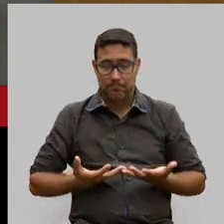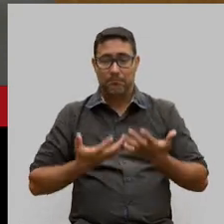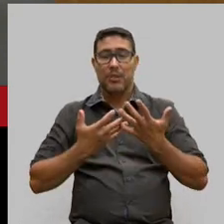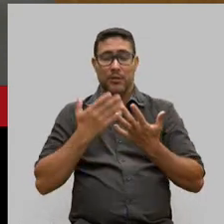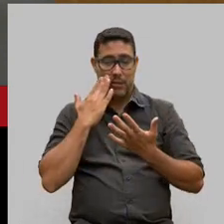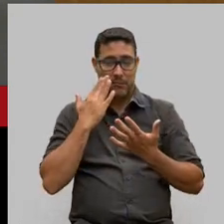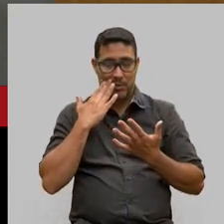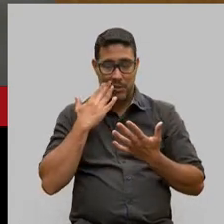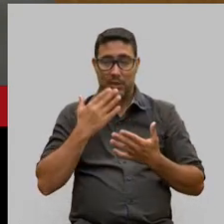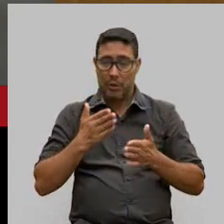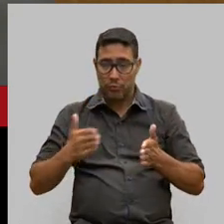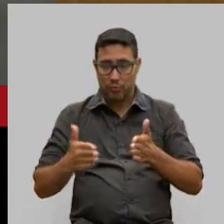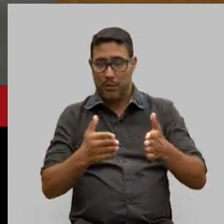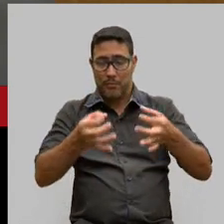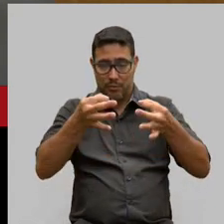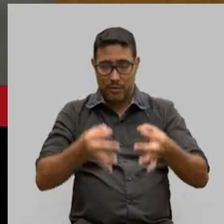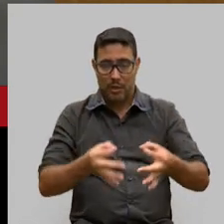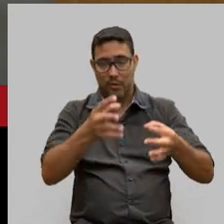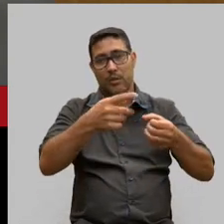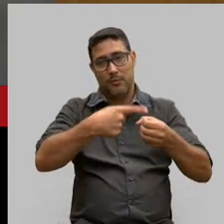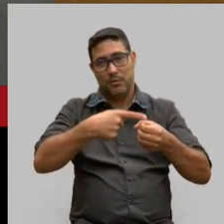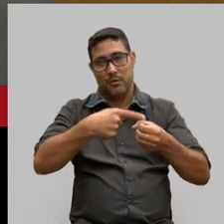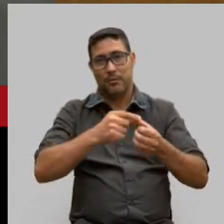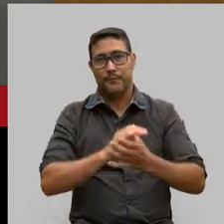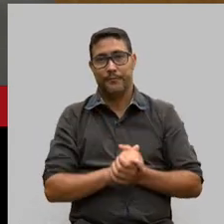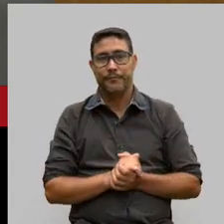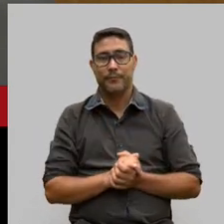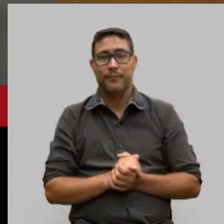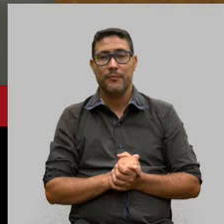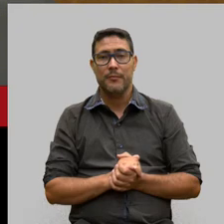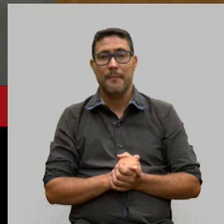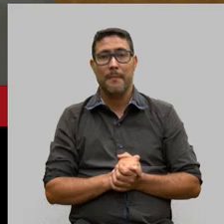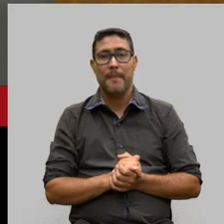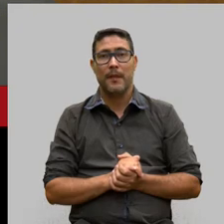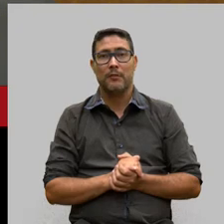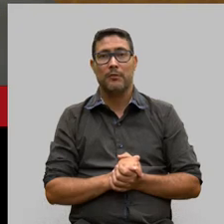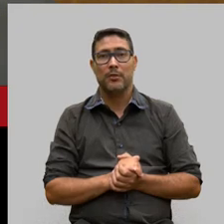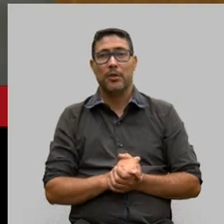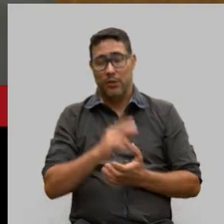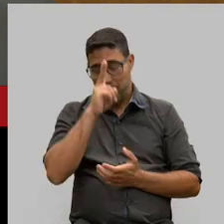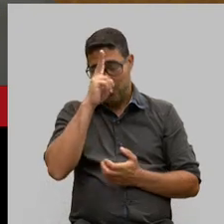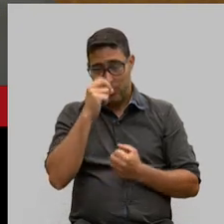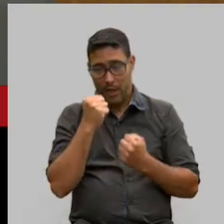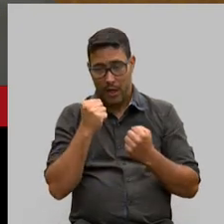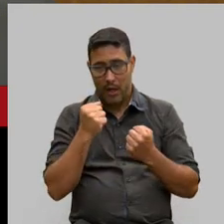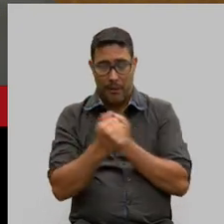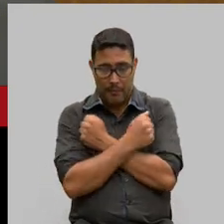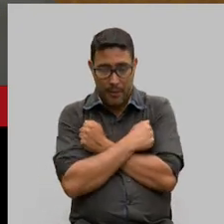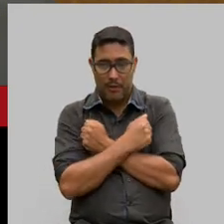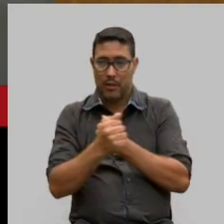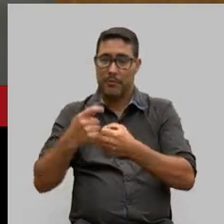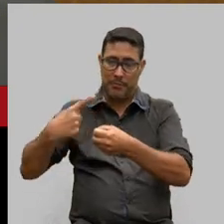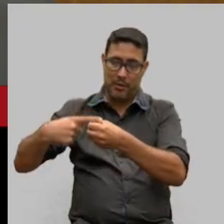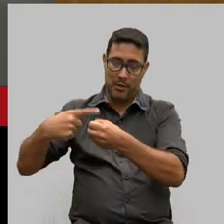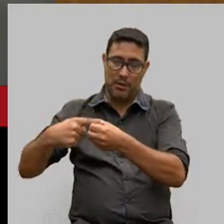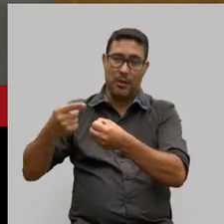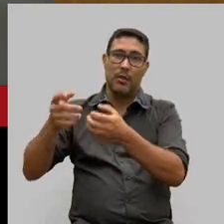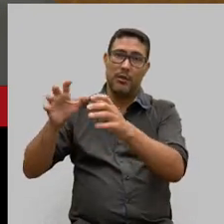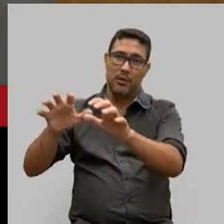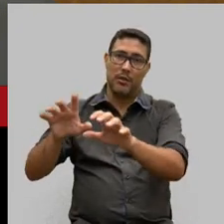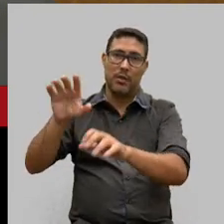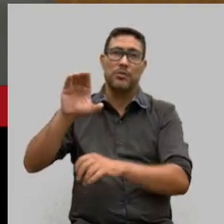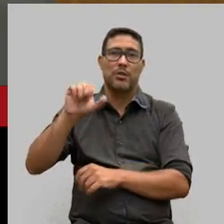meu Município e saber quero deixar aqui também Deputado um forte abraço lá pro meu Município e saber que lá em câ da